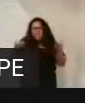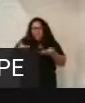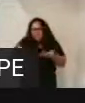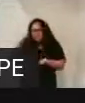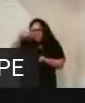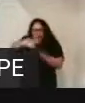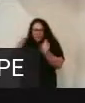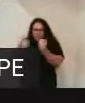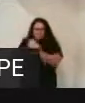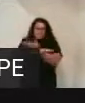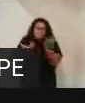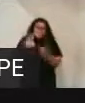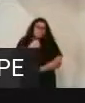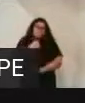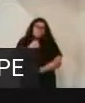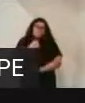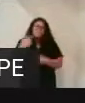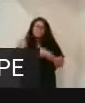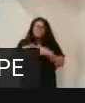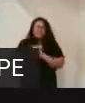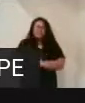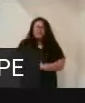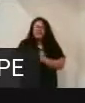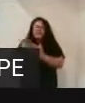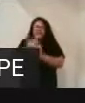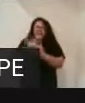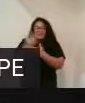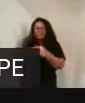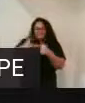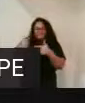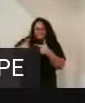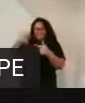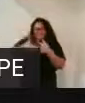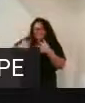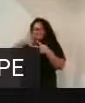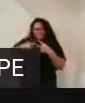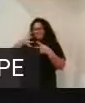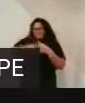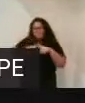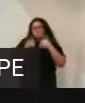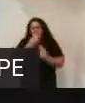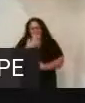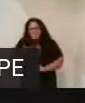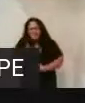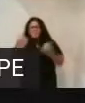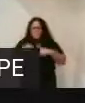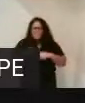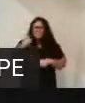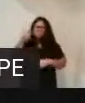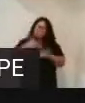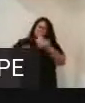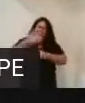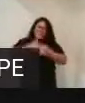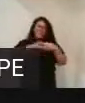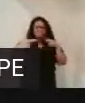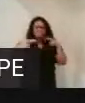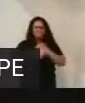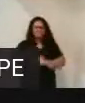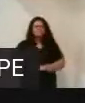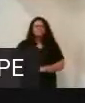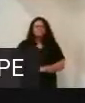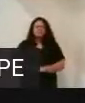Tive uns contratempos de última hora, mas que bom que deu para participar virtualmente. Então, eu acompanhei